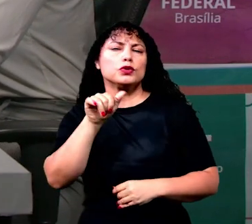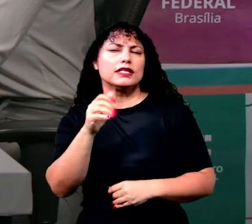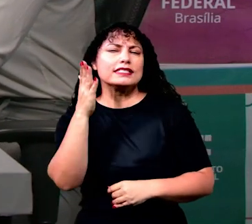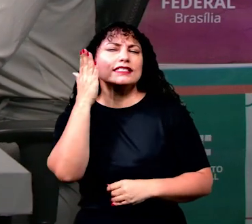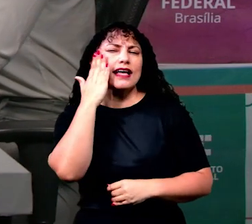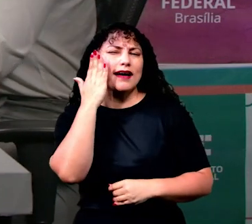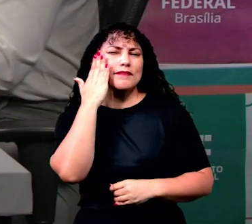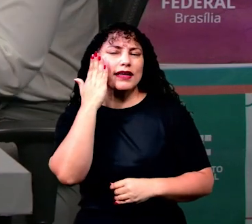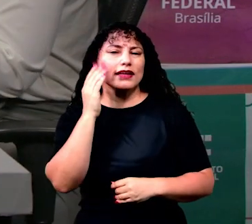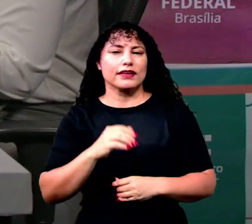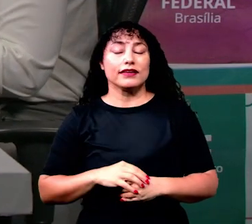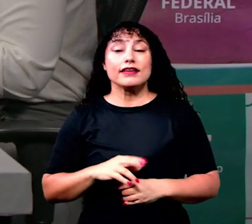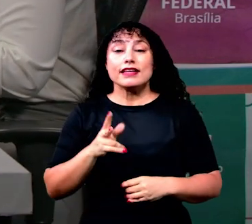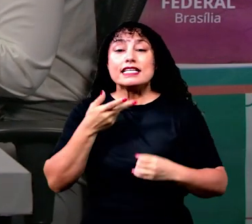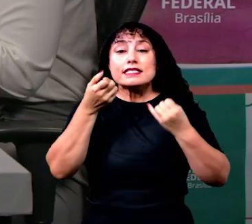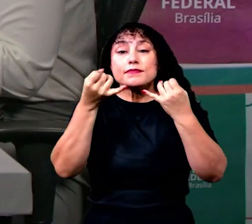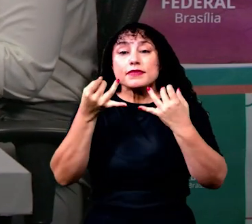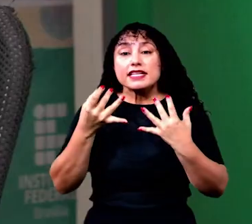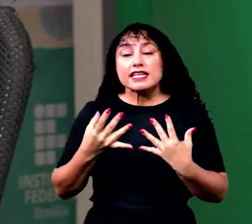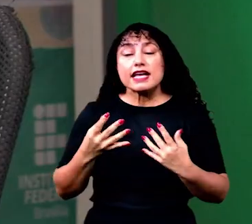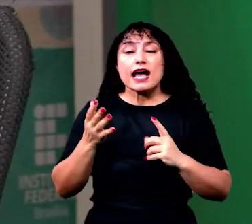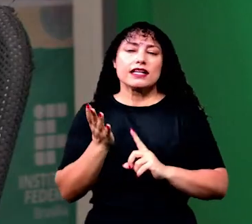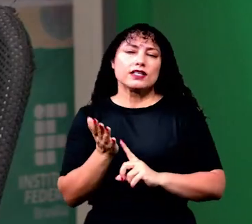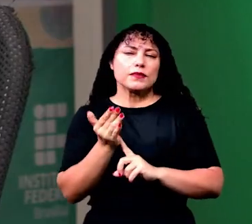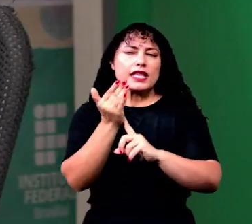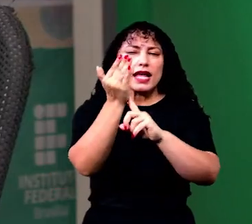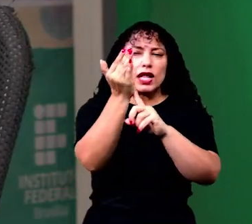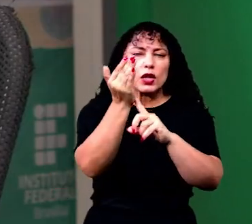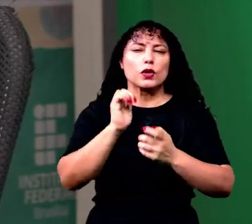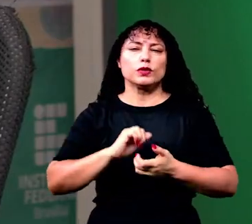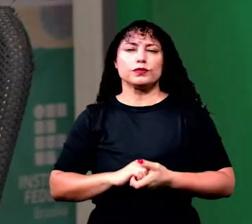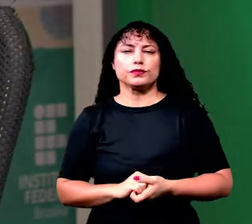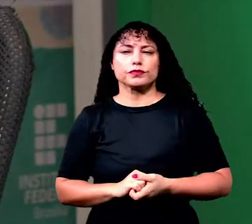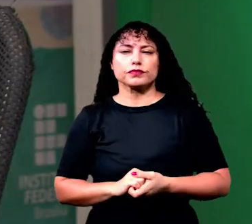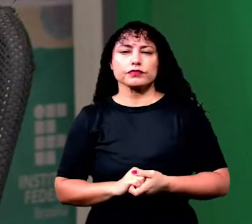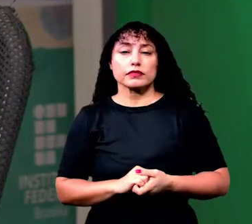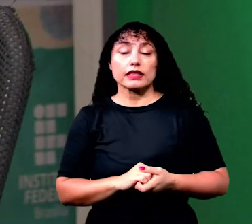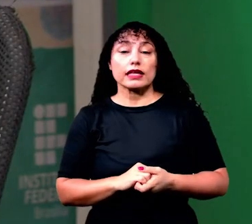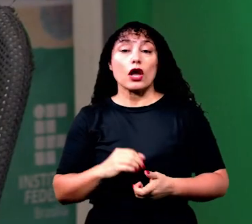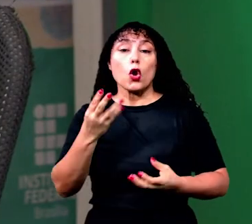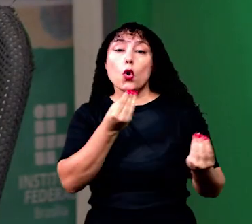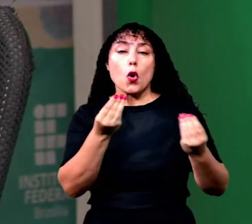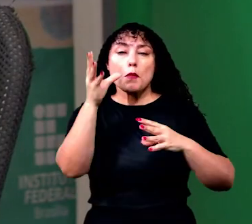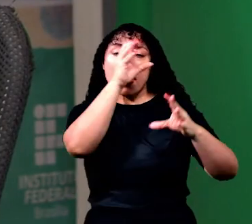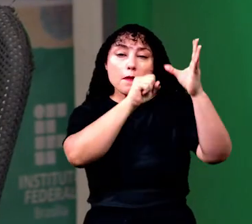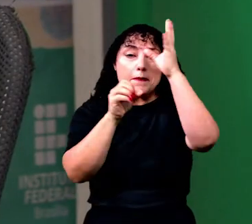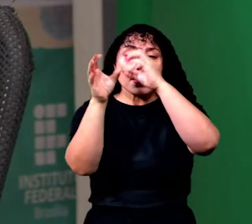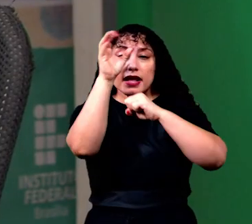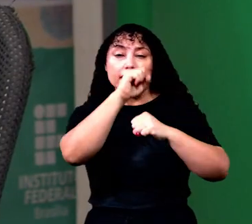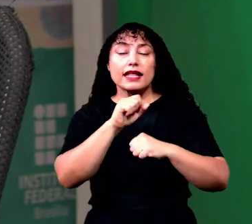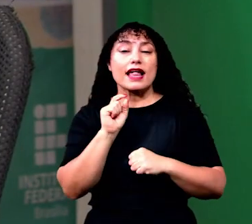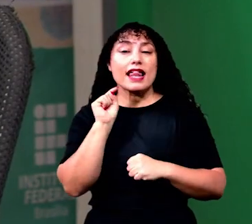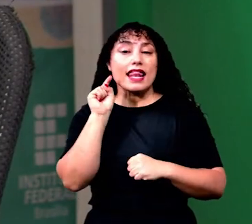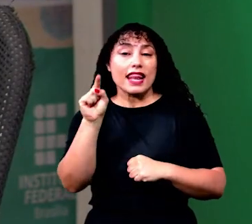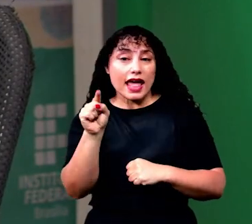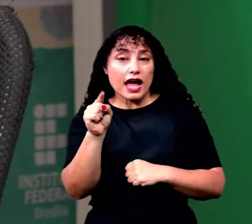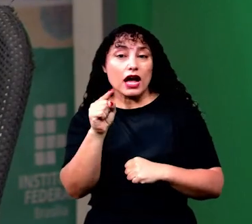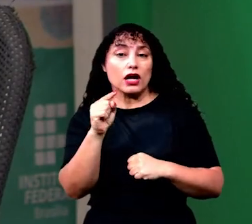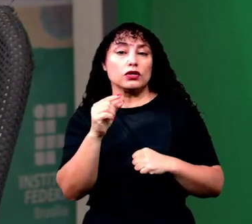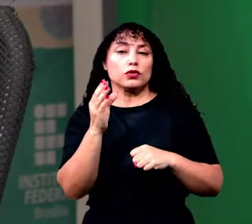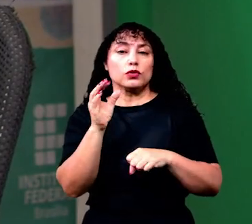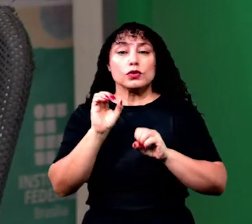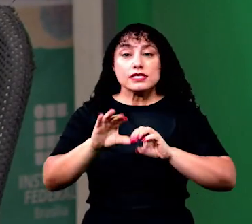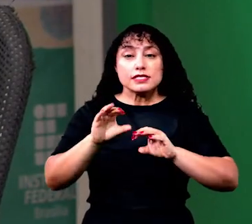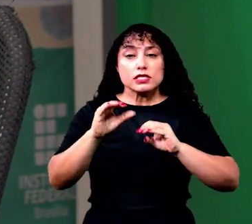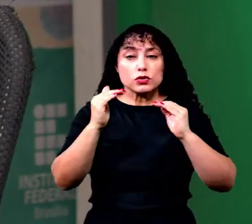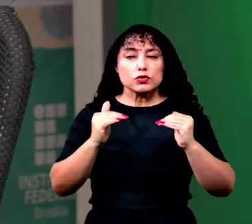saber, a gente está falando muito sobre a questão de tecnologia, sobre meios de aprendizagem. Lá no ensino superior, que é o que